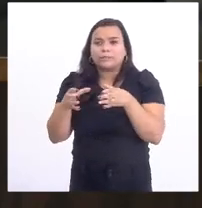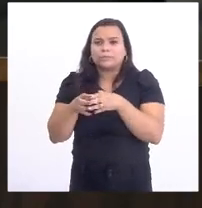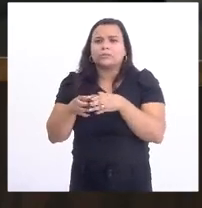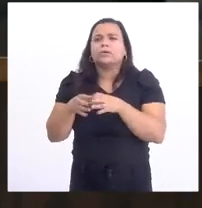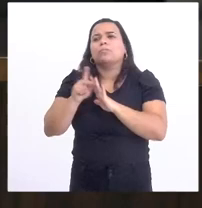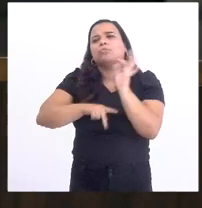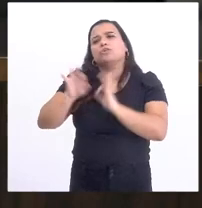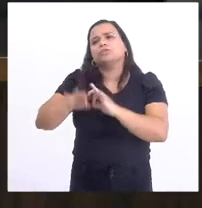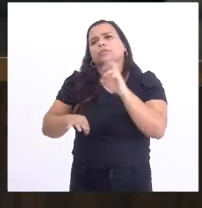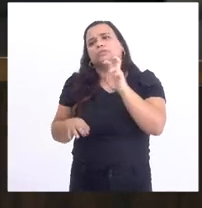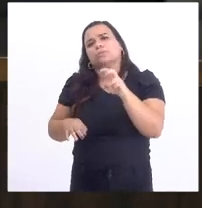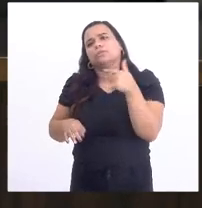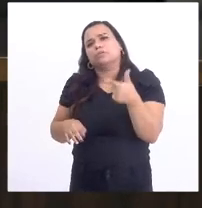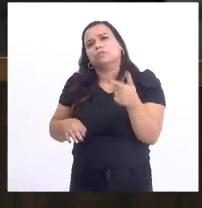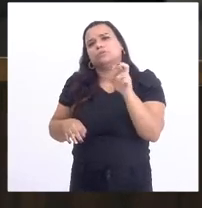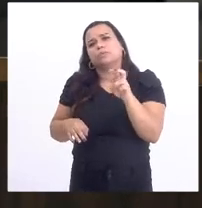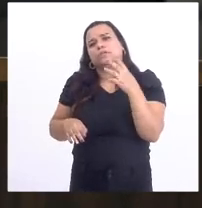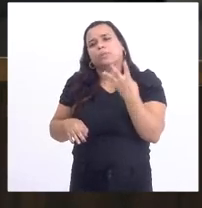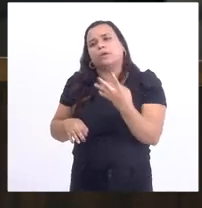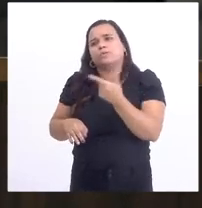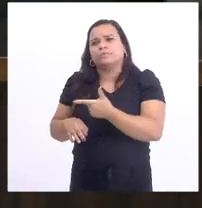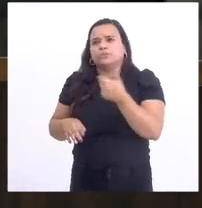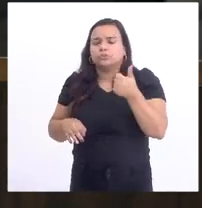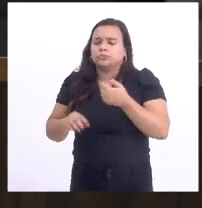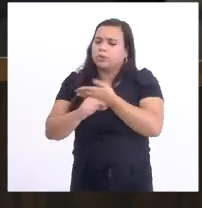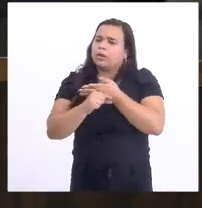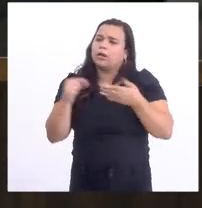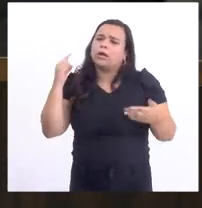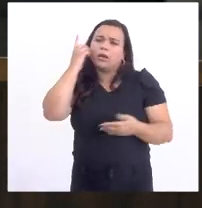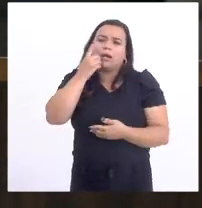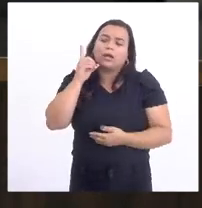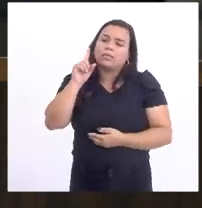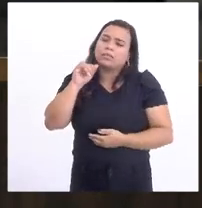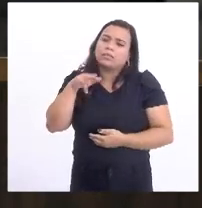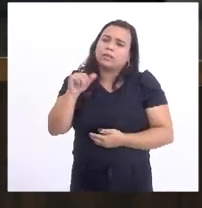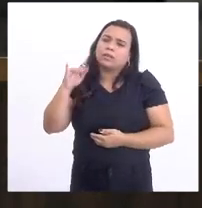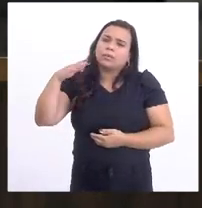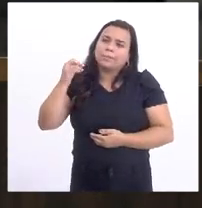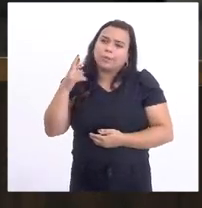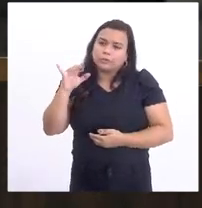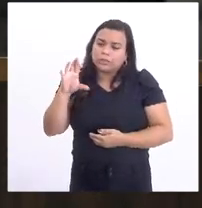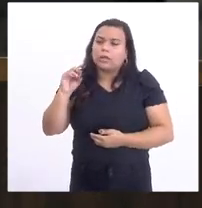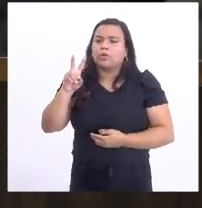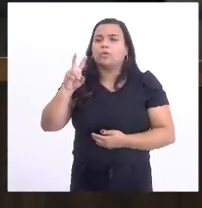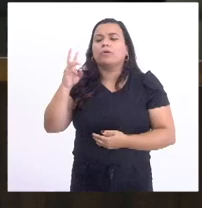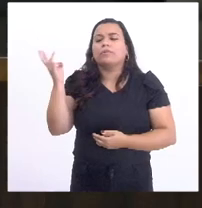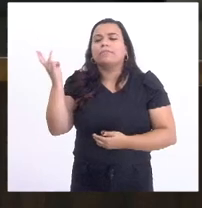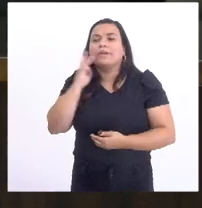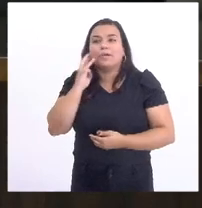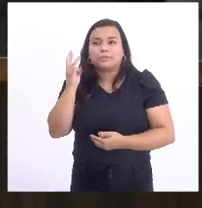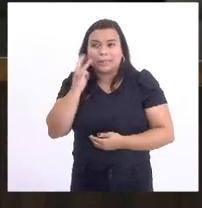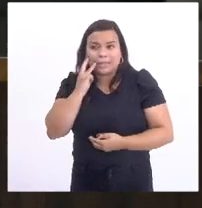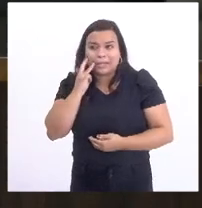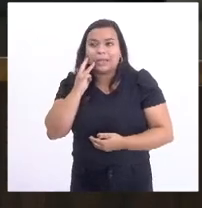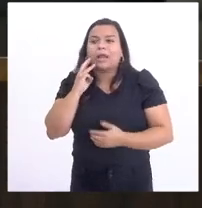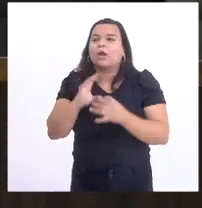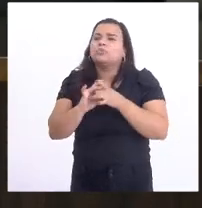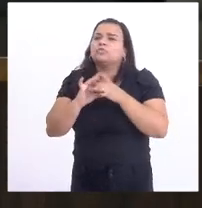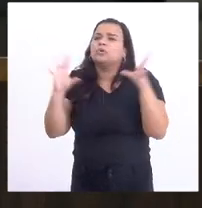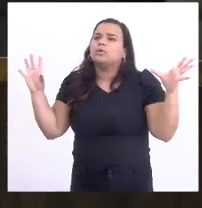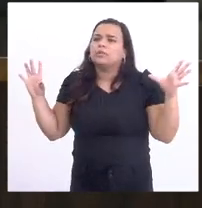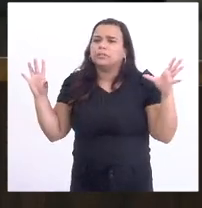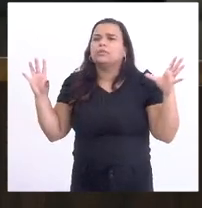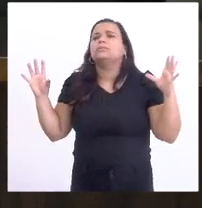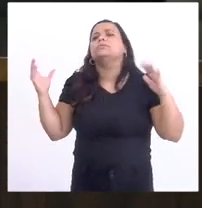5254 de 21, de autoria do deputado, dos deputados Dani Monteiro e Valdeir Carneiro, que autoriza as instituições de ensino superior do Estado do Rio de